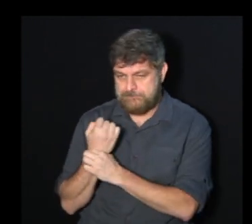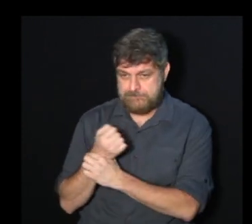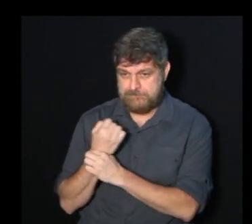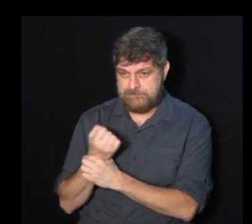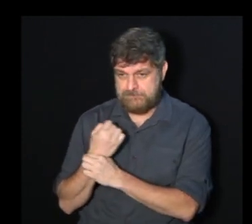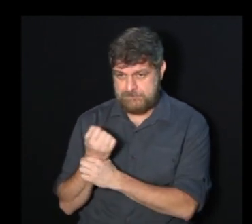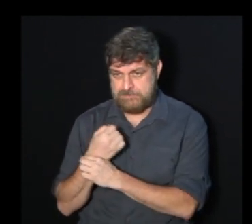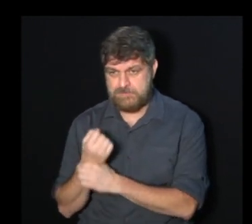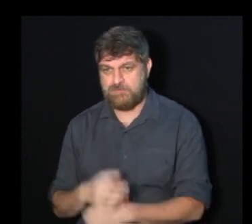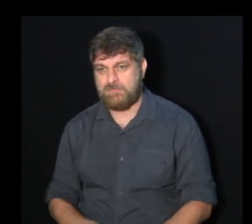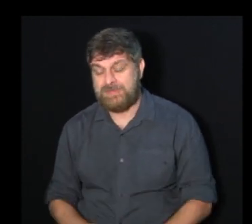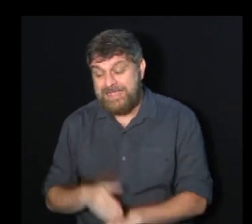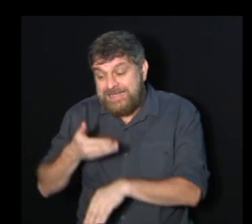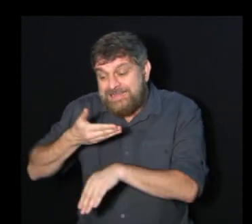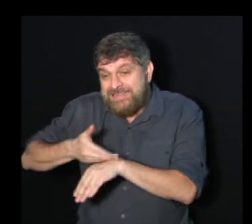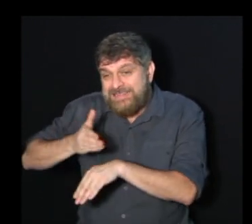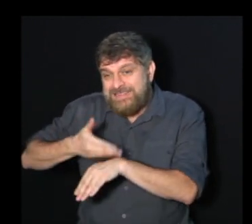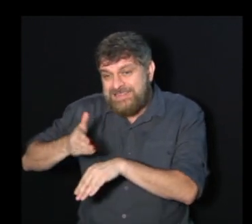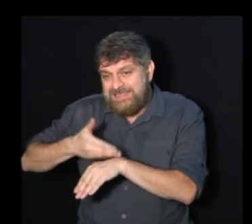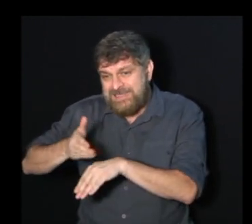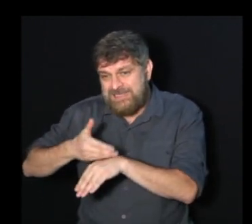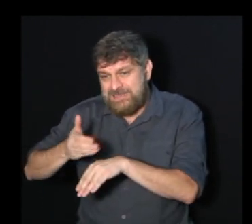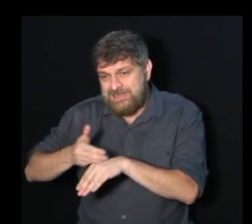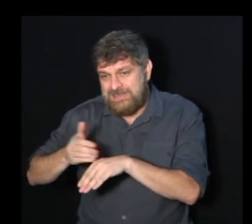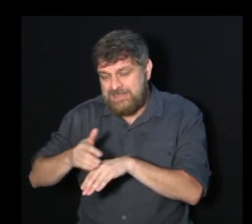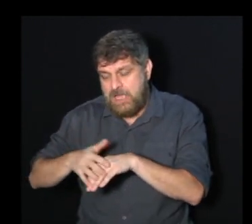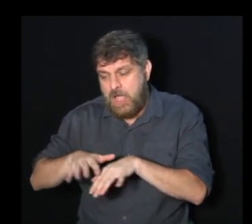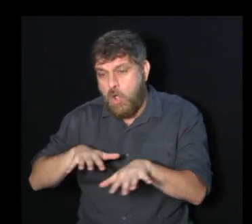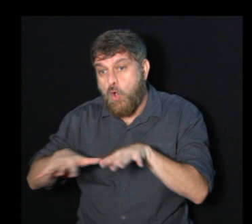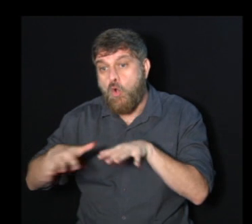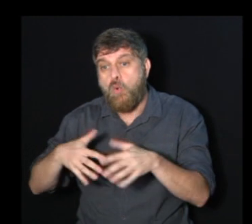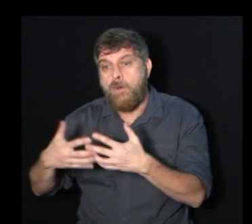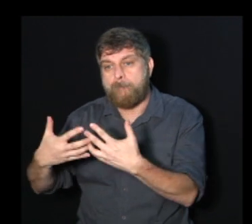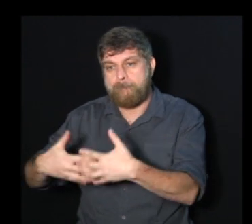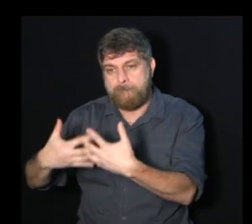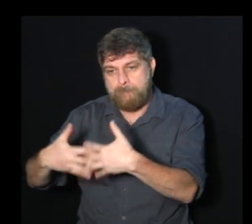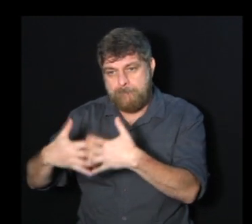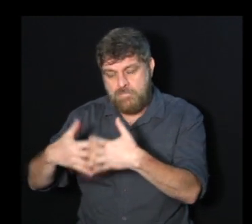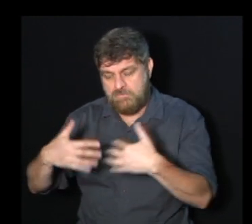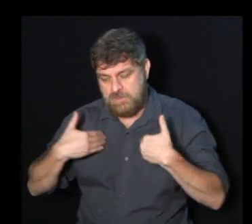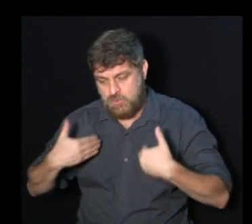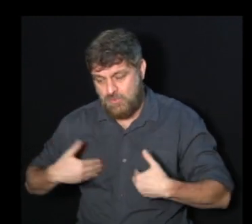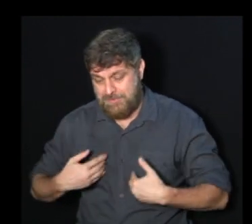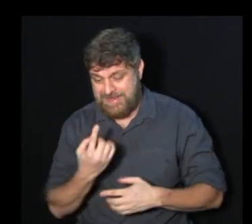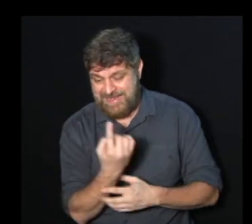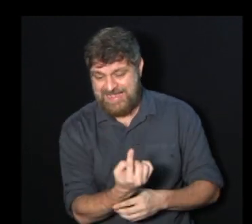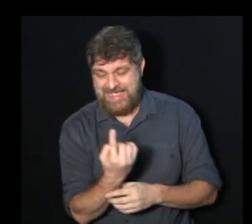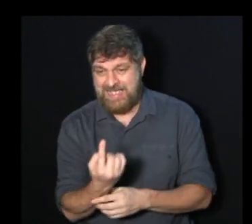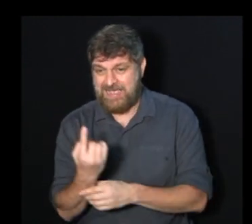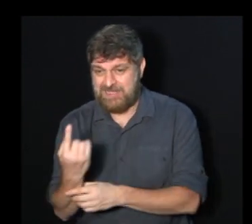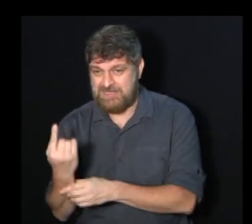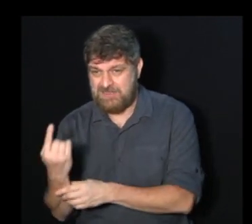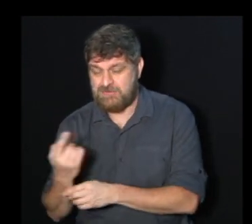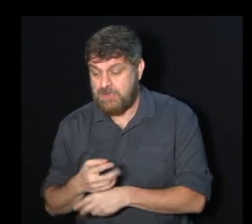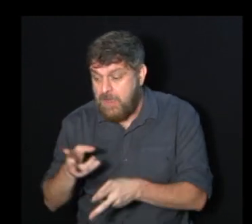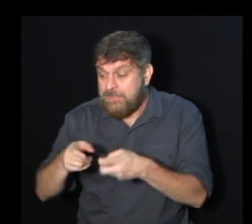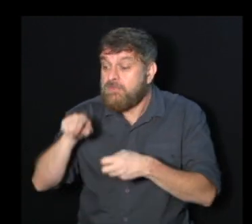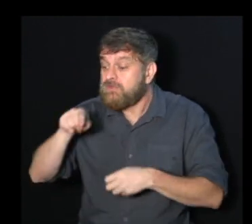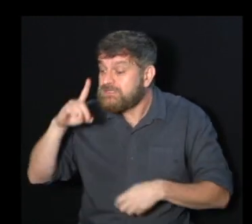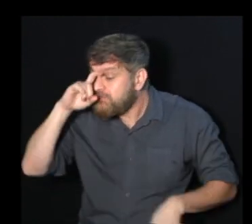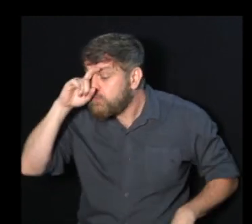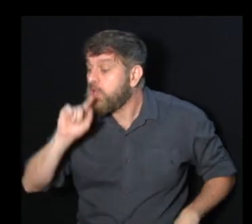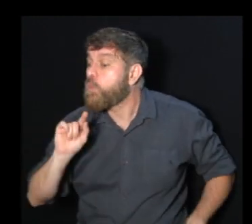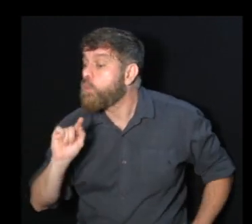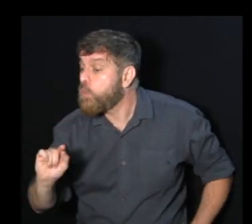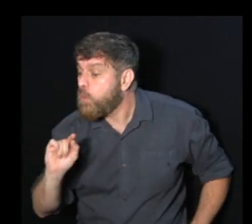do fisioterapeuta, treinar a função de cada pessoa, treinar a dificuldade dele.